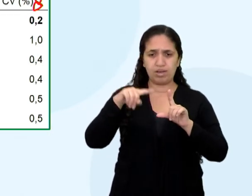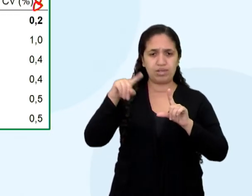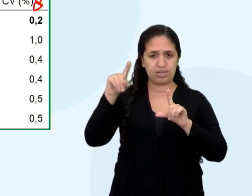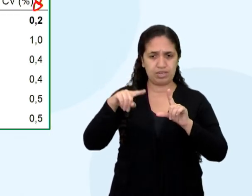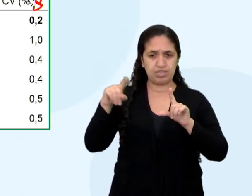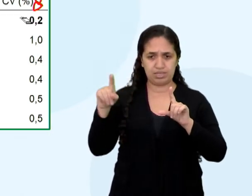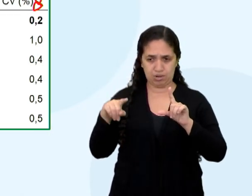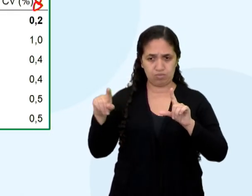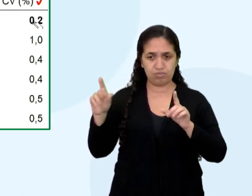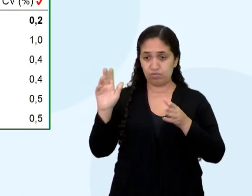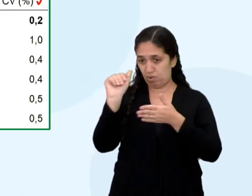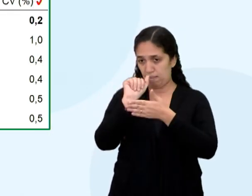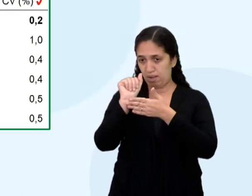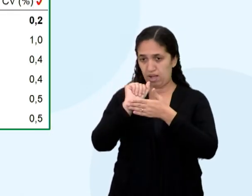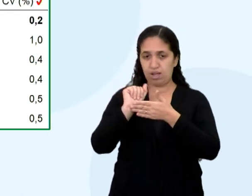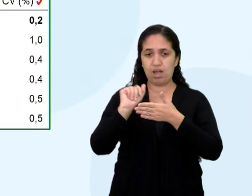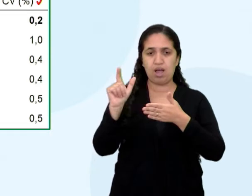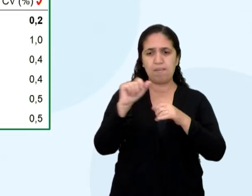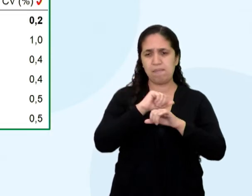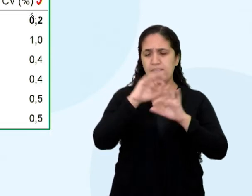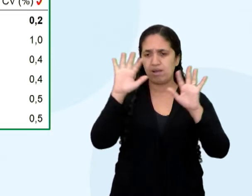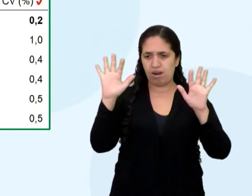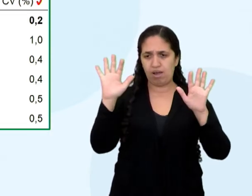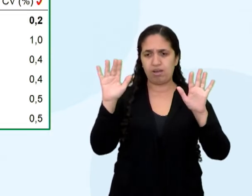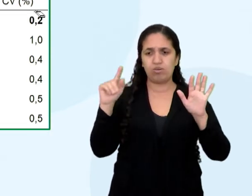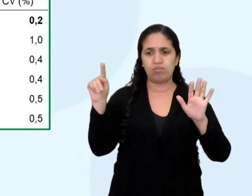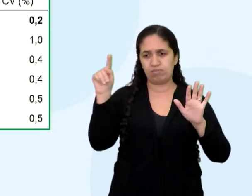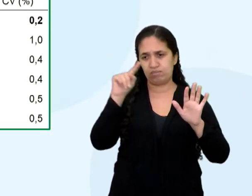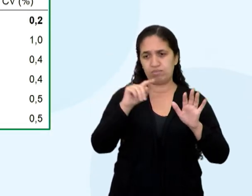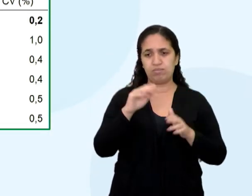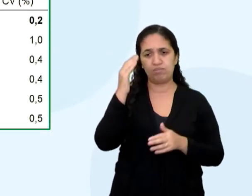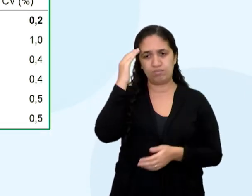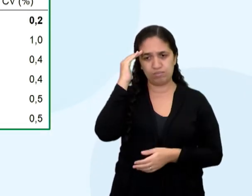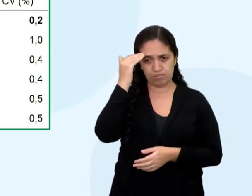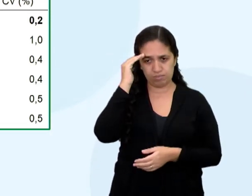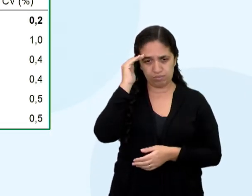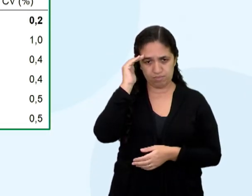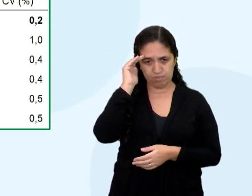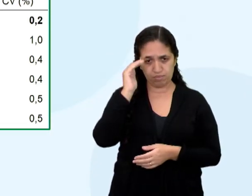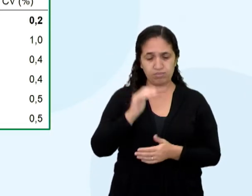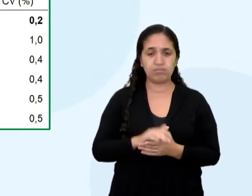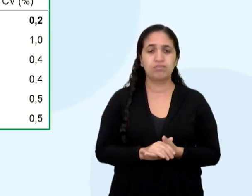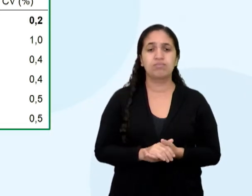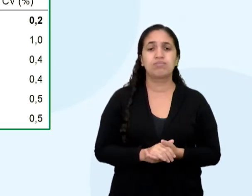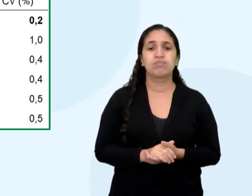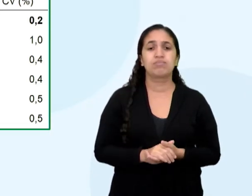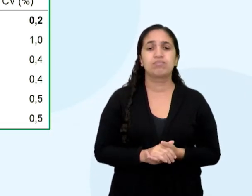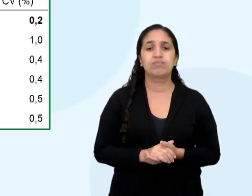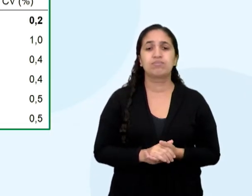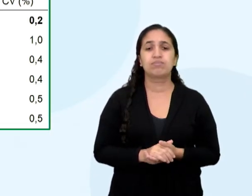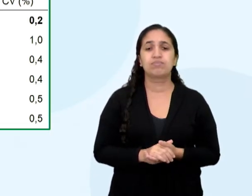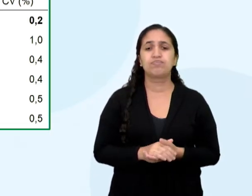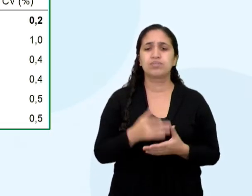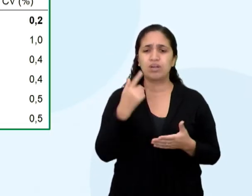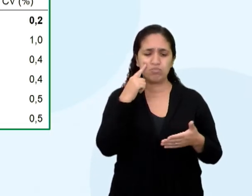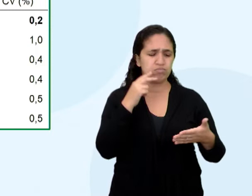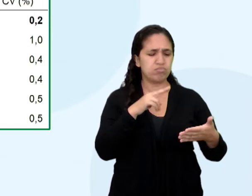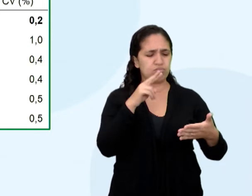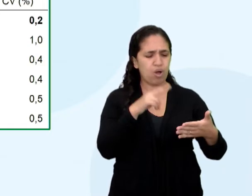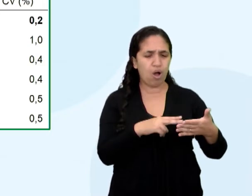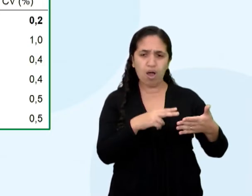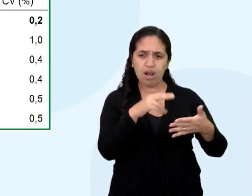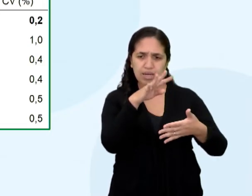isso aqui, ok? Para ficar mais claro, tudo bem? Então essa é a ideia. Então quando a gente analisa a tabela aí, a gente